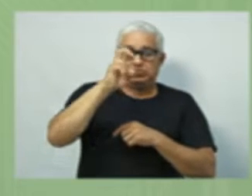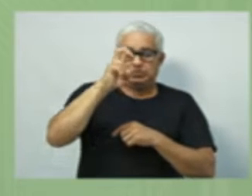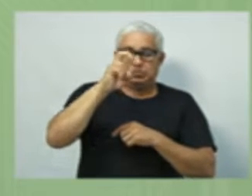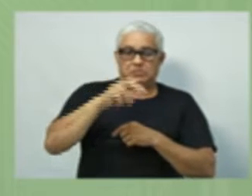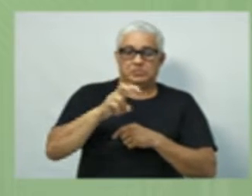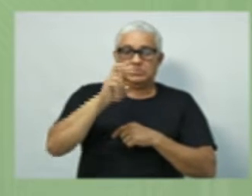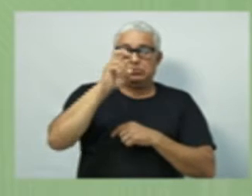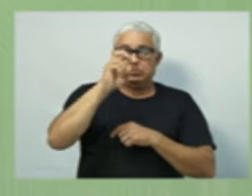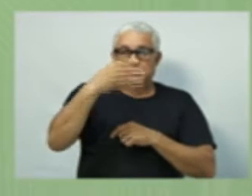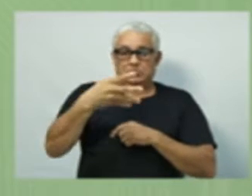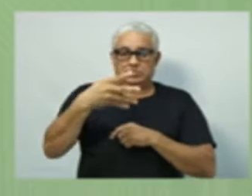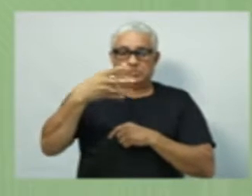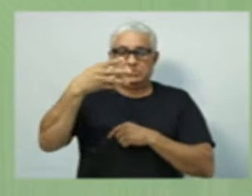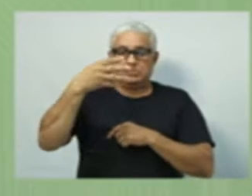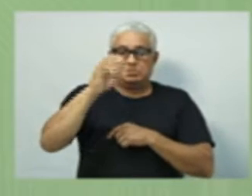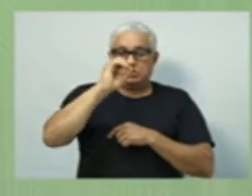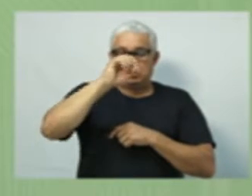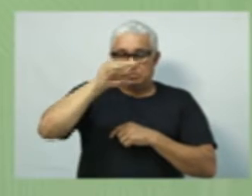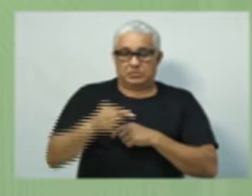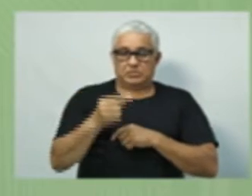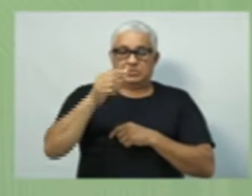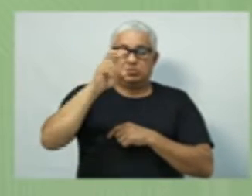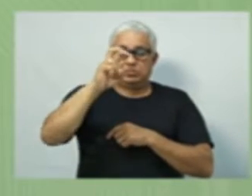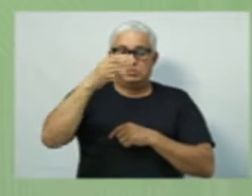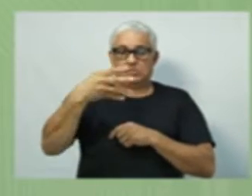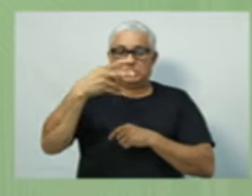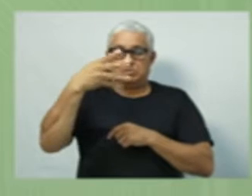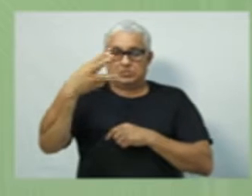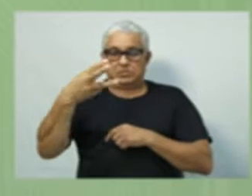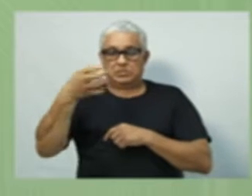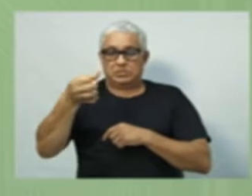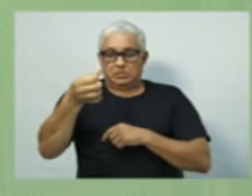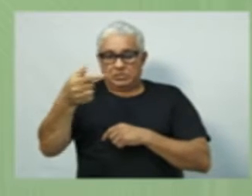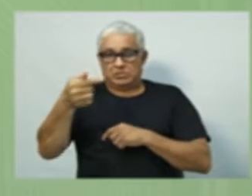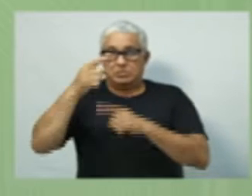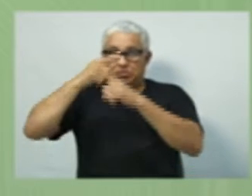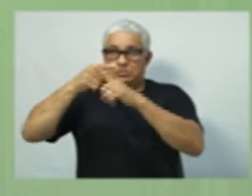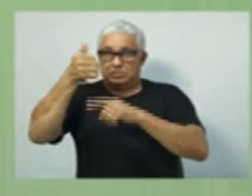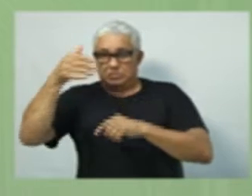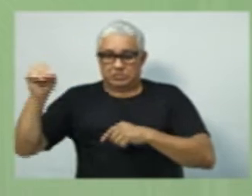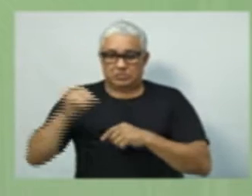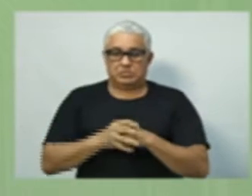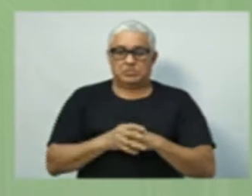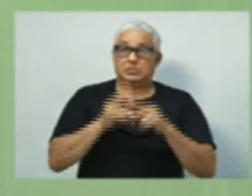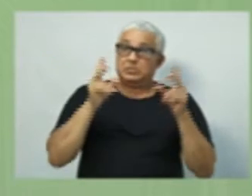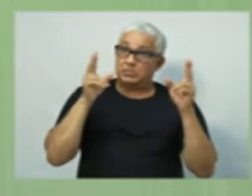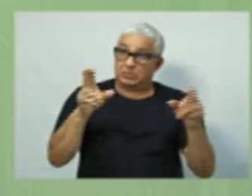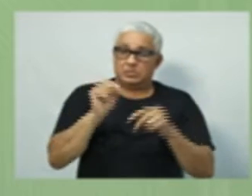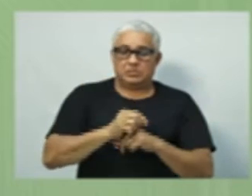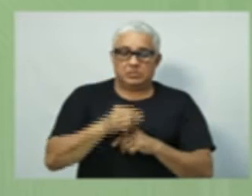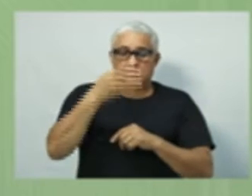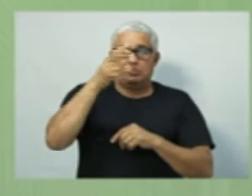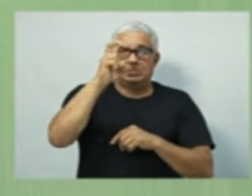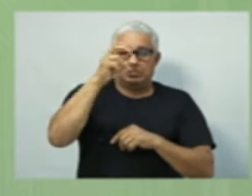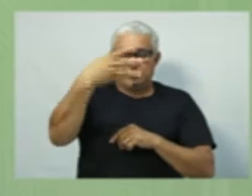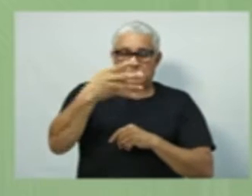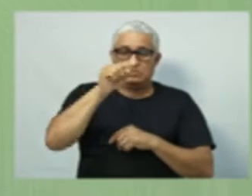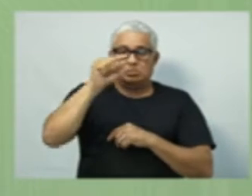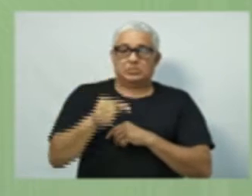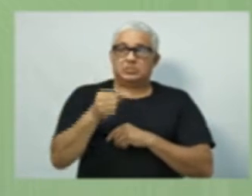multiplicar por 100 eu chego no percentual então custo das vendas é igual a 50